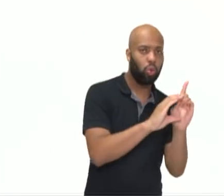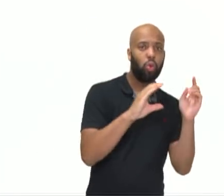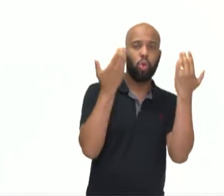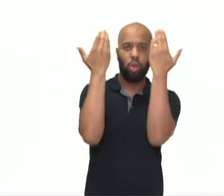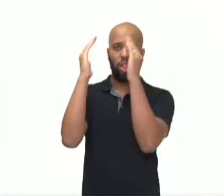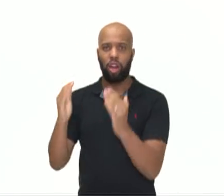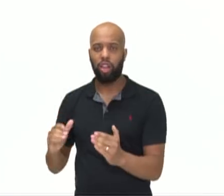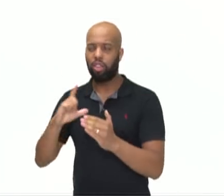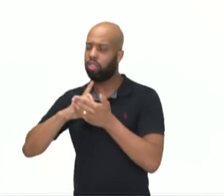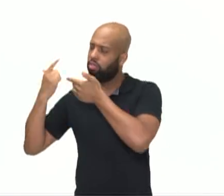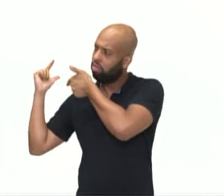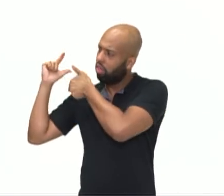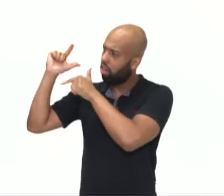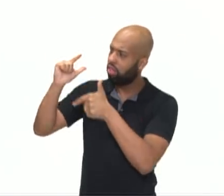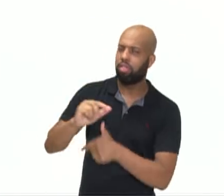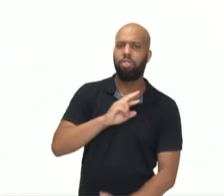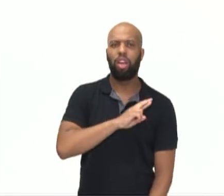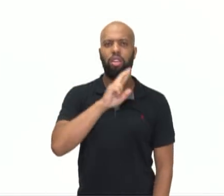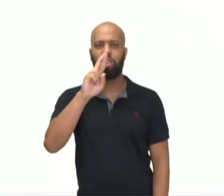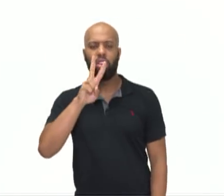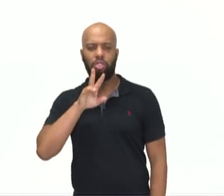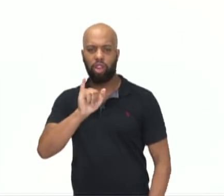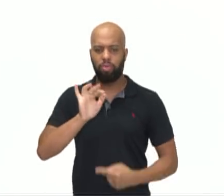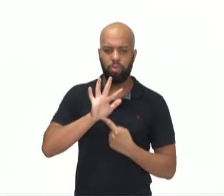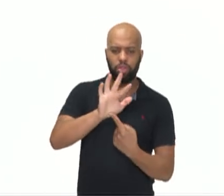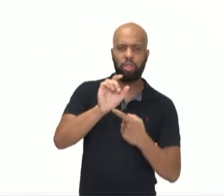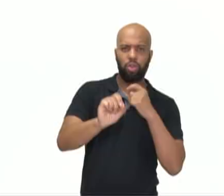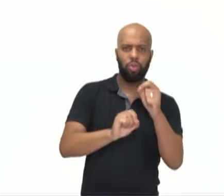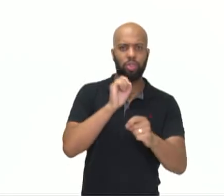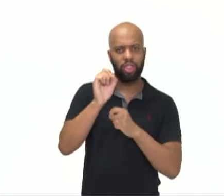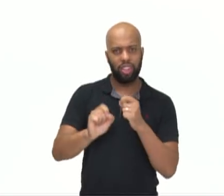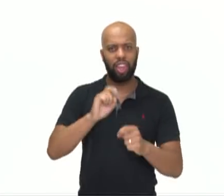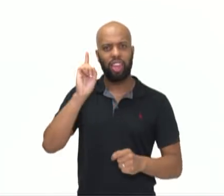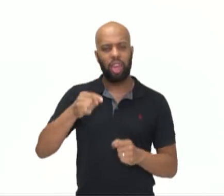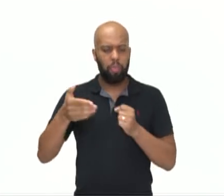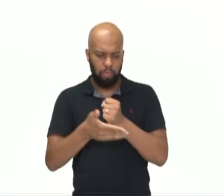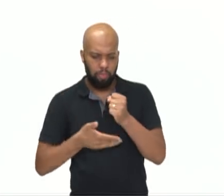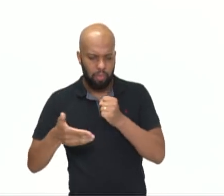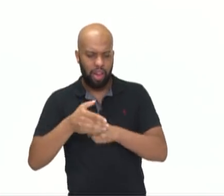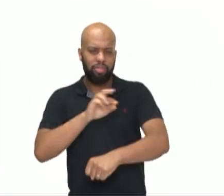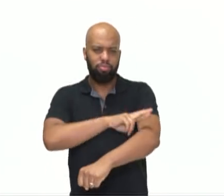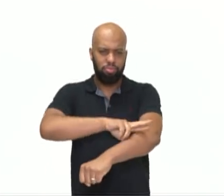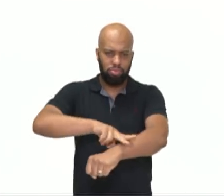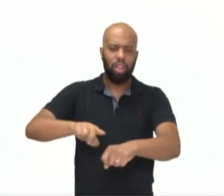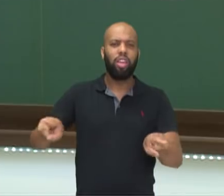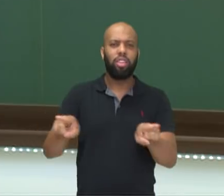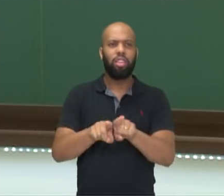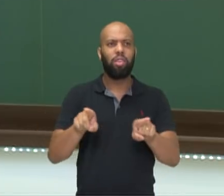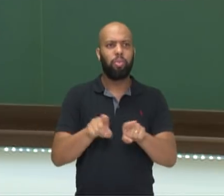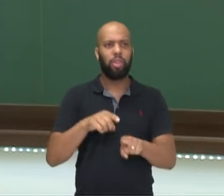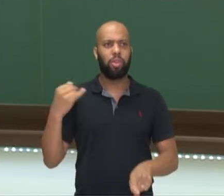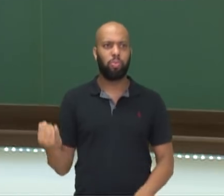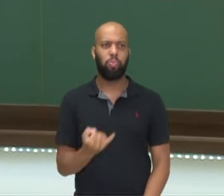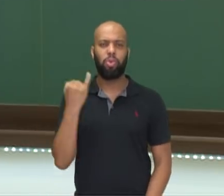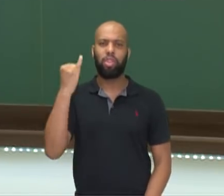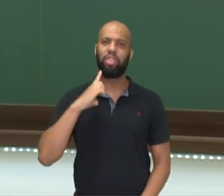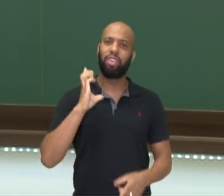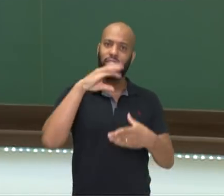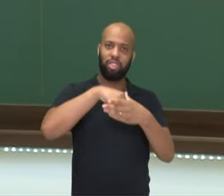diferentes tradições religiosas, destacando seus princípios éticos e a sua importância para a nossa